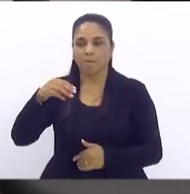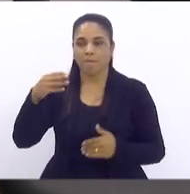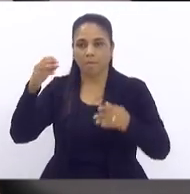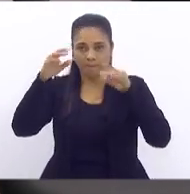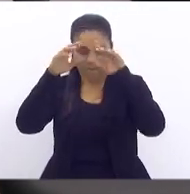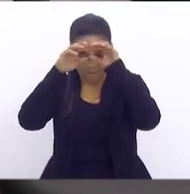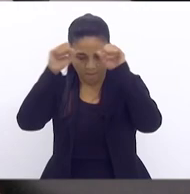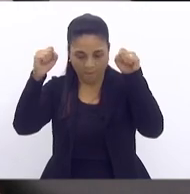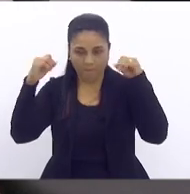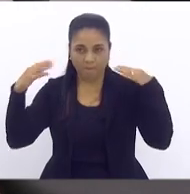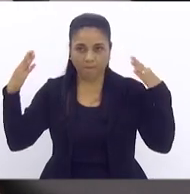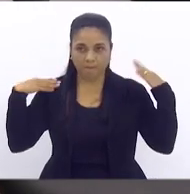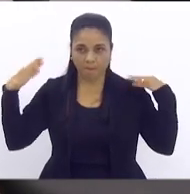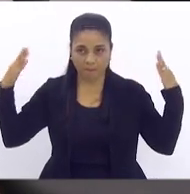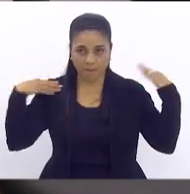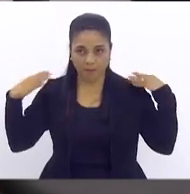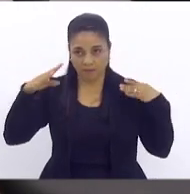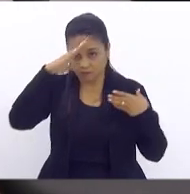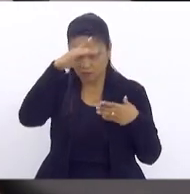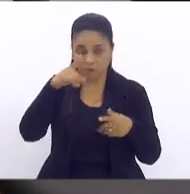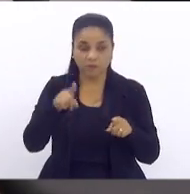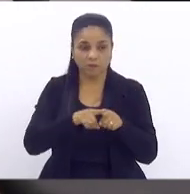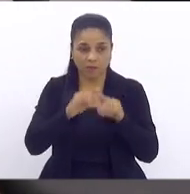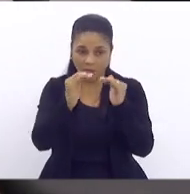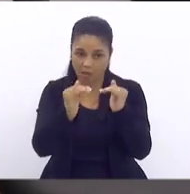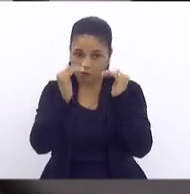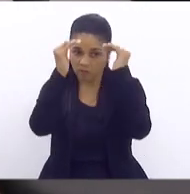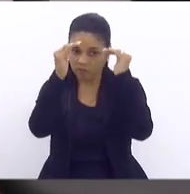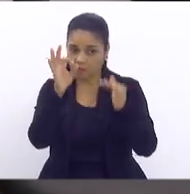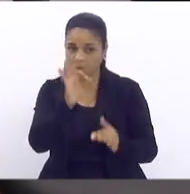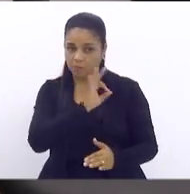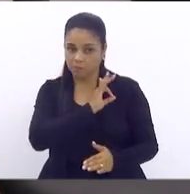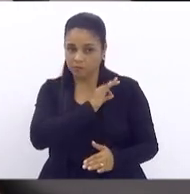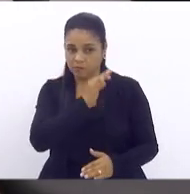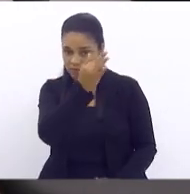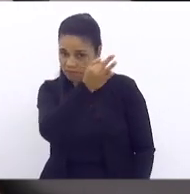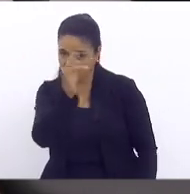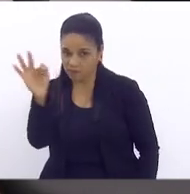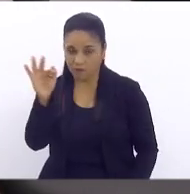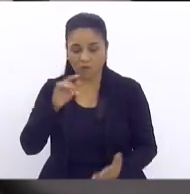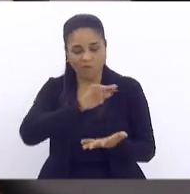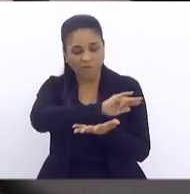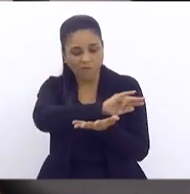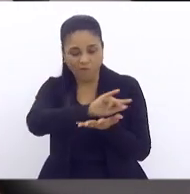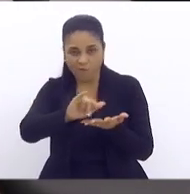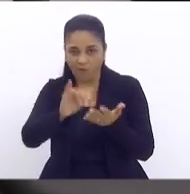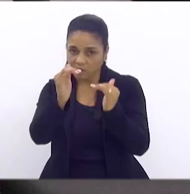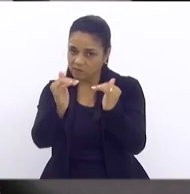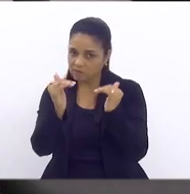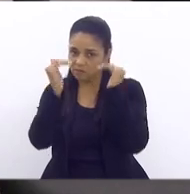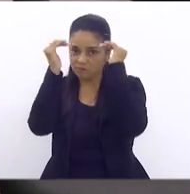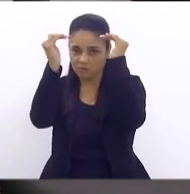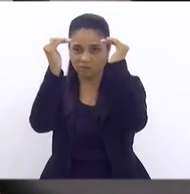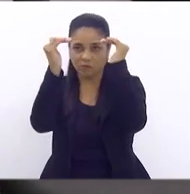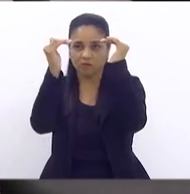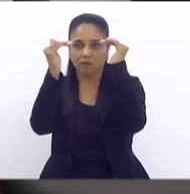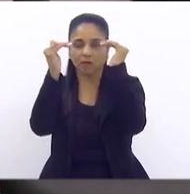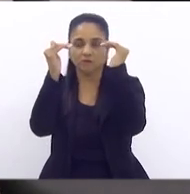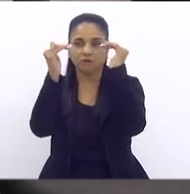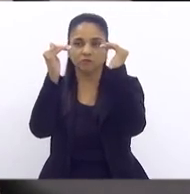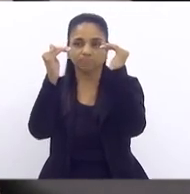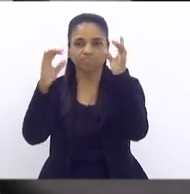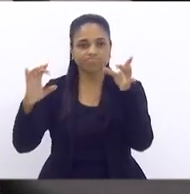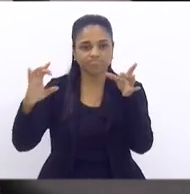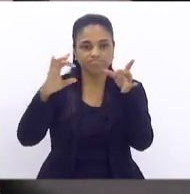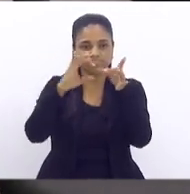a autoridade policial, que é a Polícia Federal. Então, diversas autoridades coexistem, ambas,